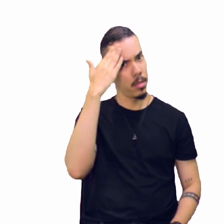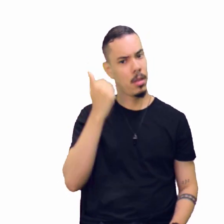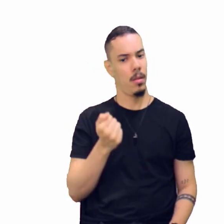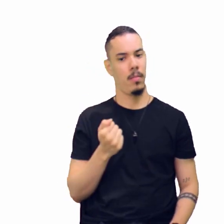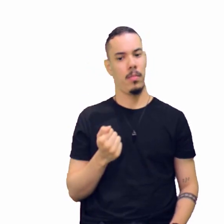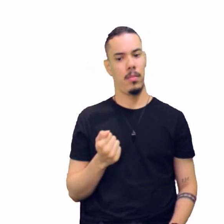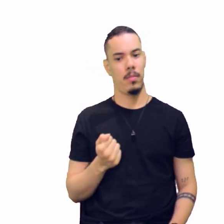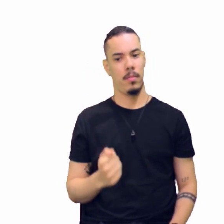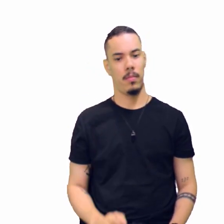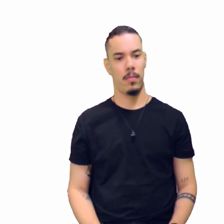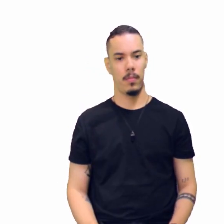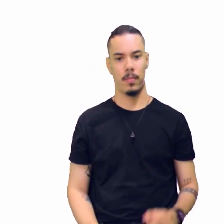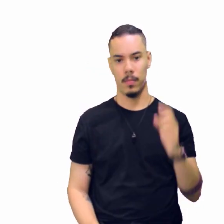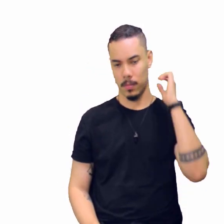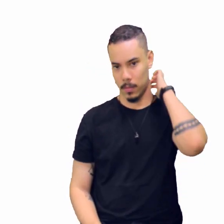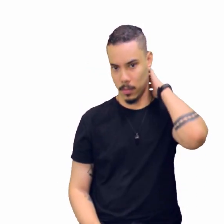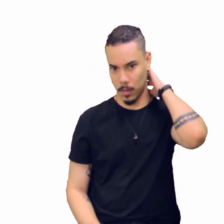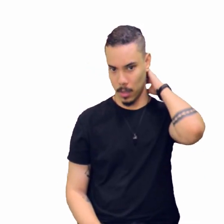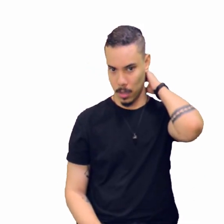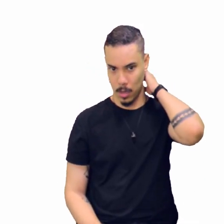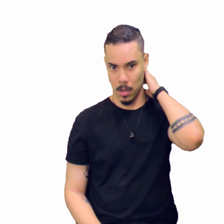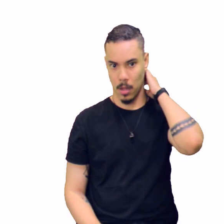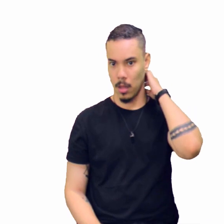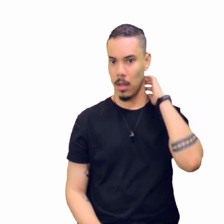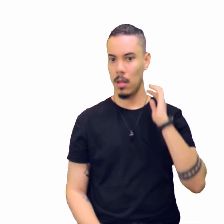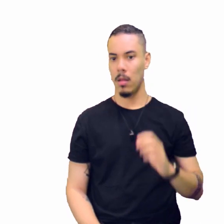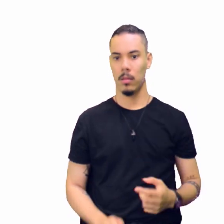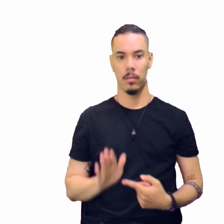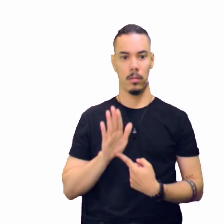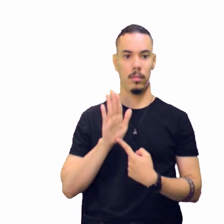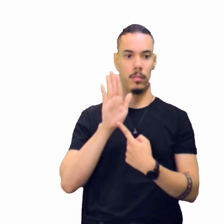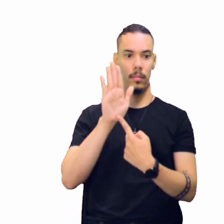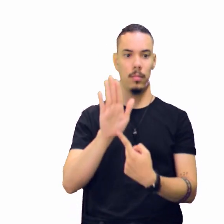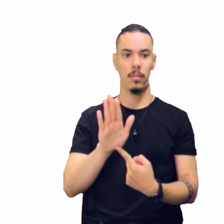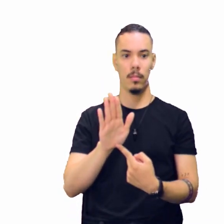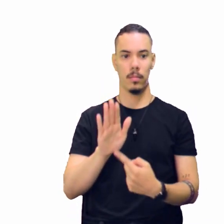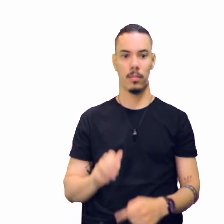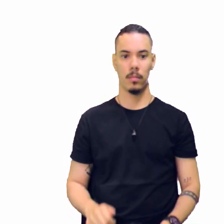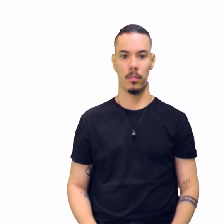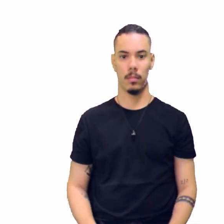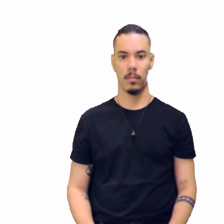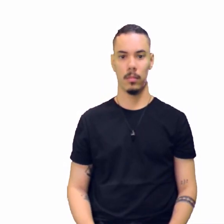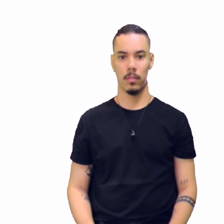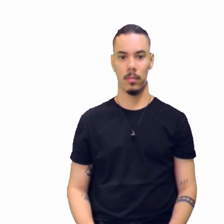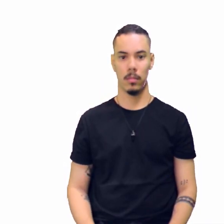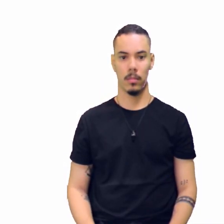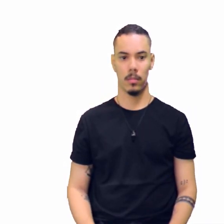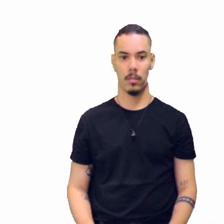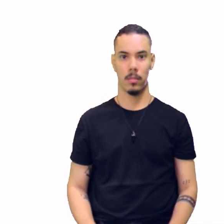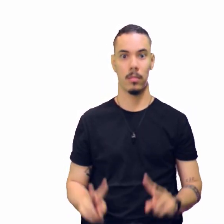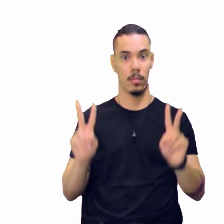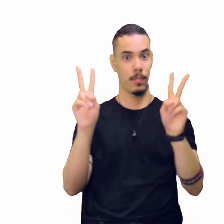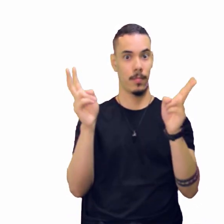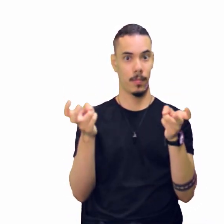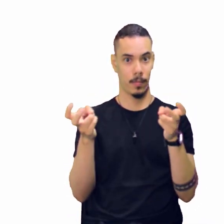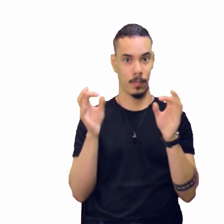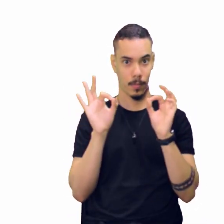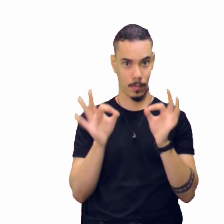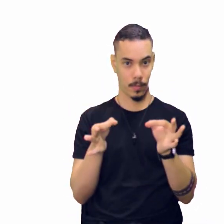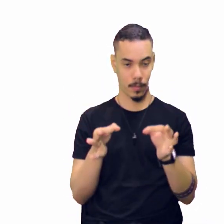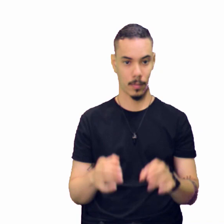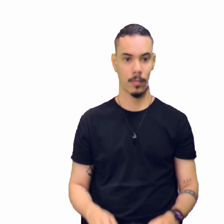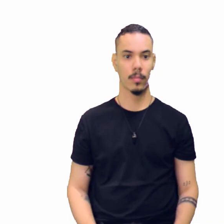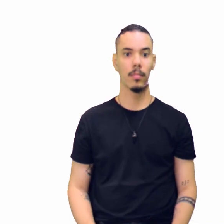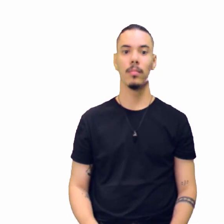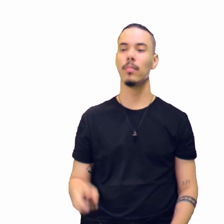verbo, tá? Tá de, quando ele fala destacado, ele só destacou assim, ó. Pan e aqui, ó, com as aspas. Beleza?